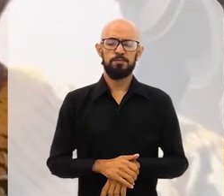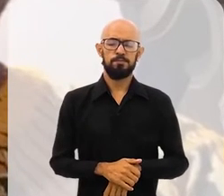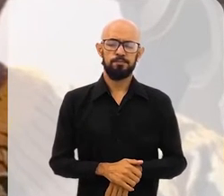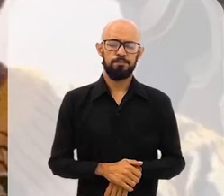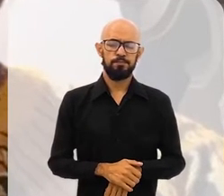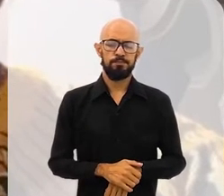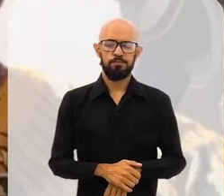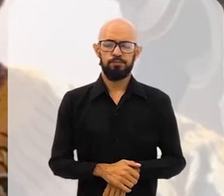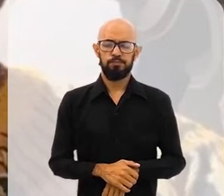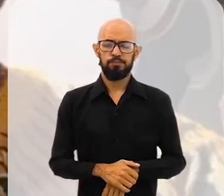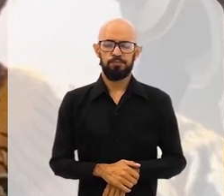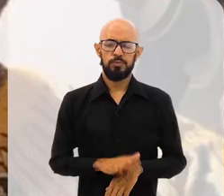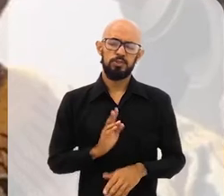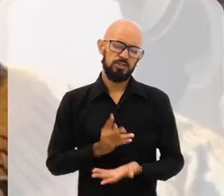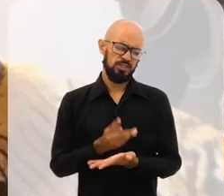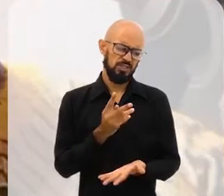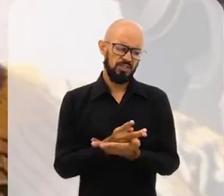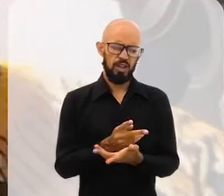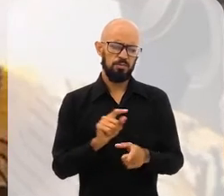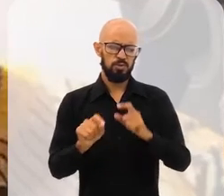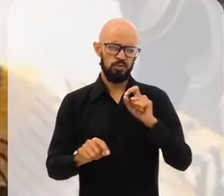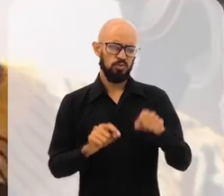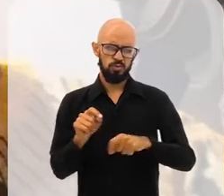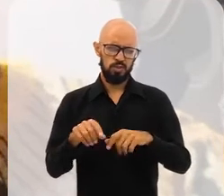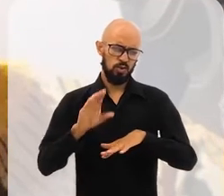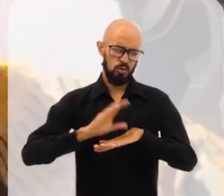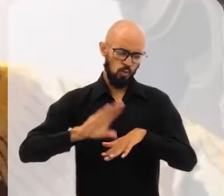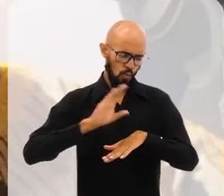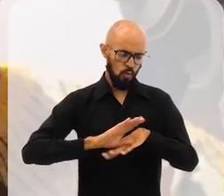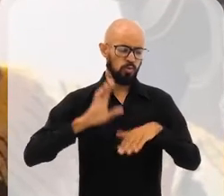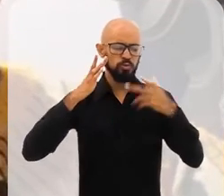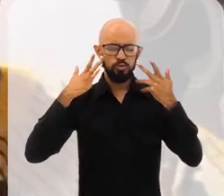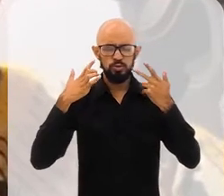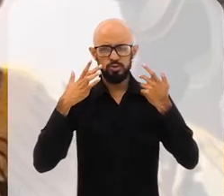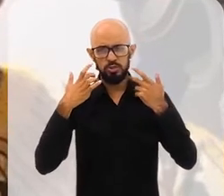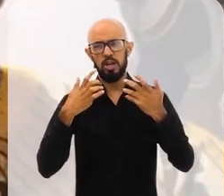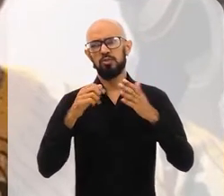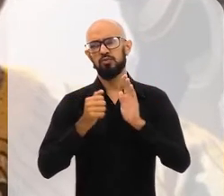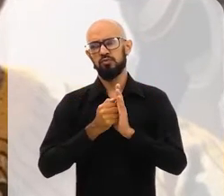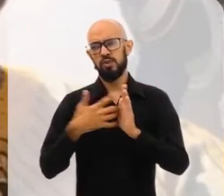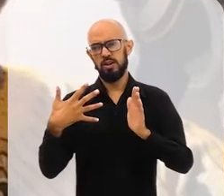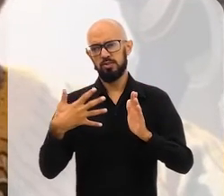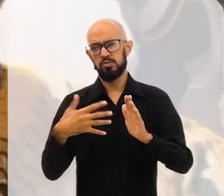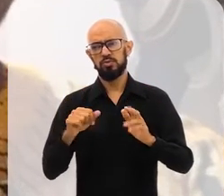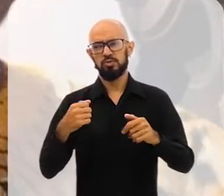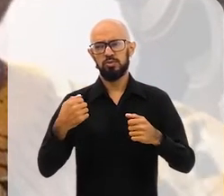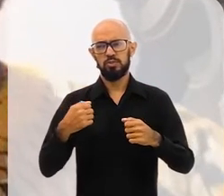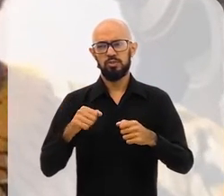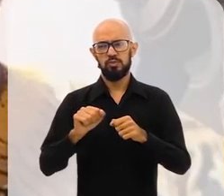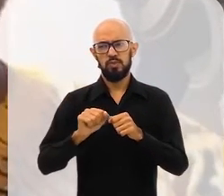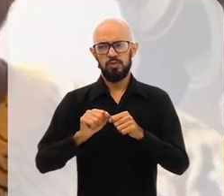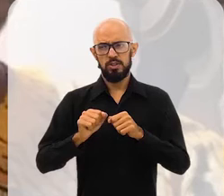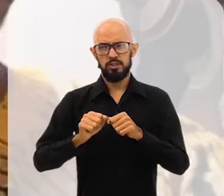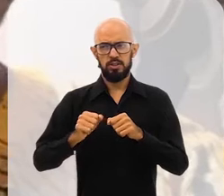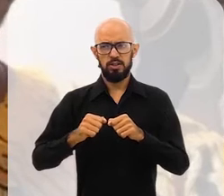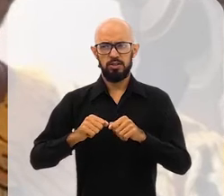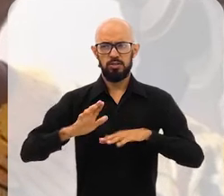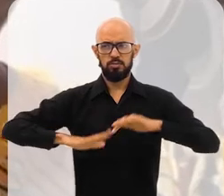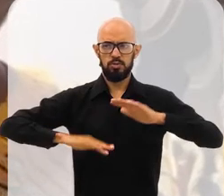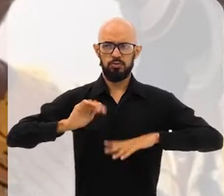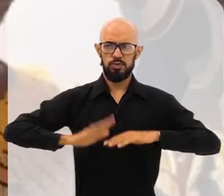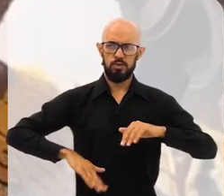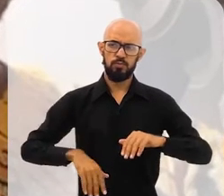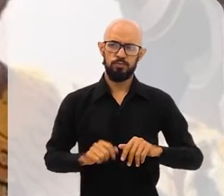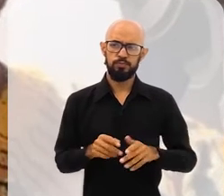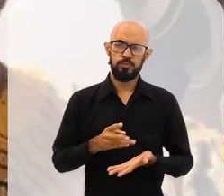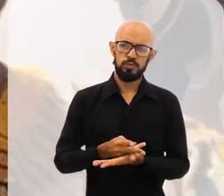pública e sempre muitos cursos de teatro né que realizei fazendo ao longo da